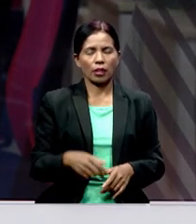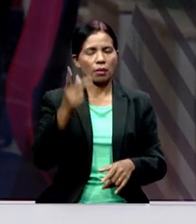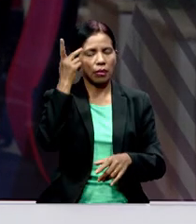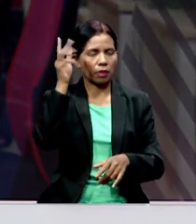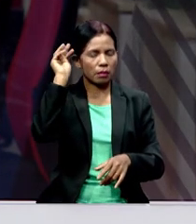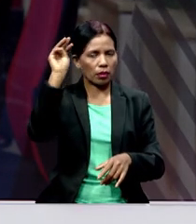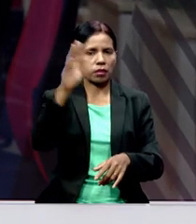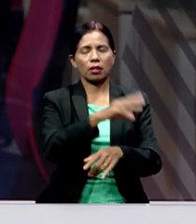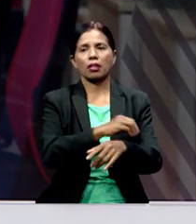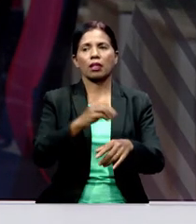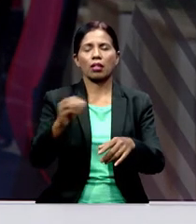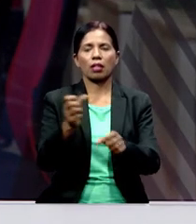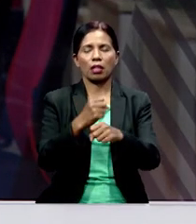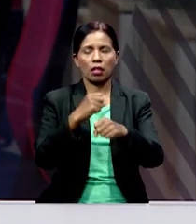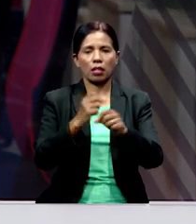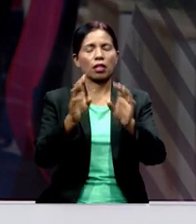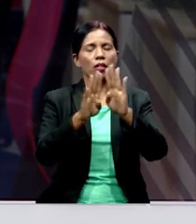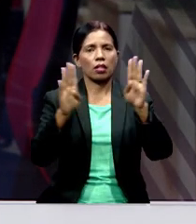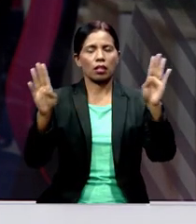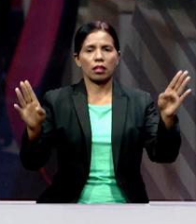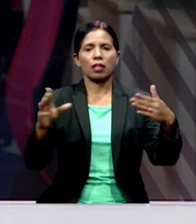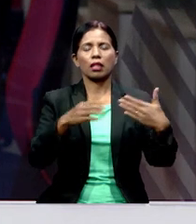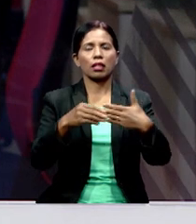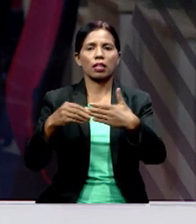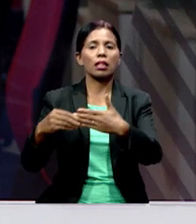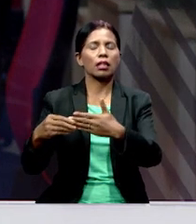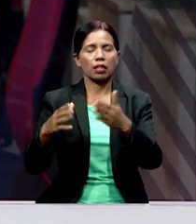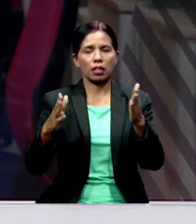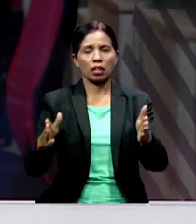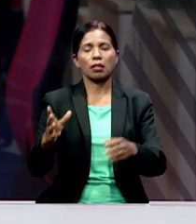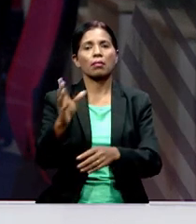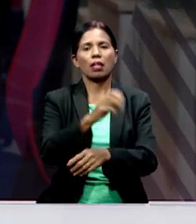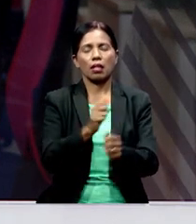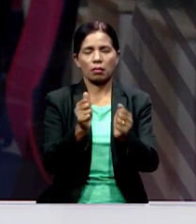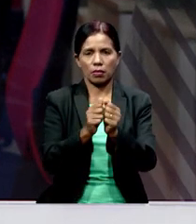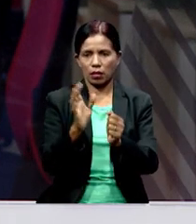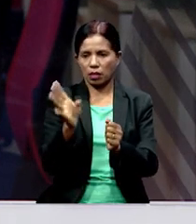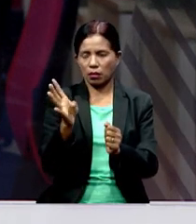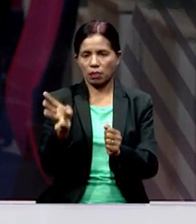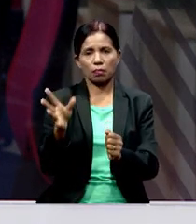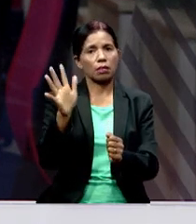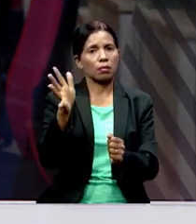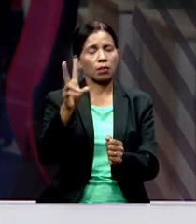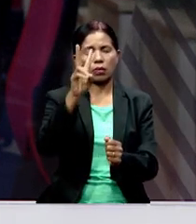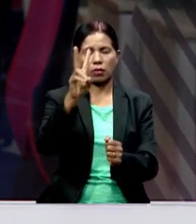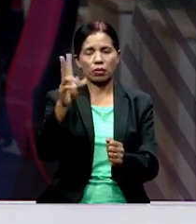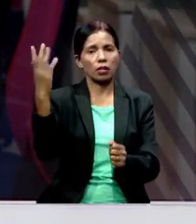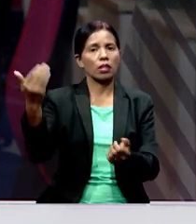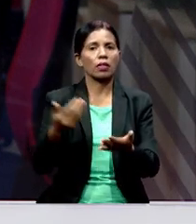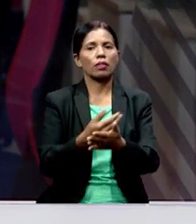Primeiro-Ministro Ilhas Cook, hal abertura ba fórum líder Ilha Pasífica ba dala 50 rasing rua ia Nova